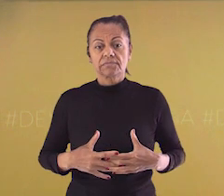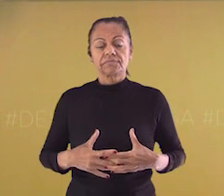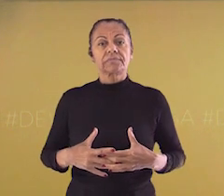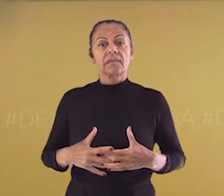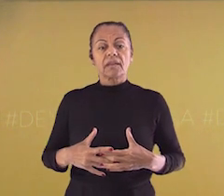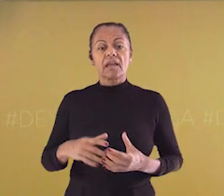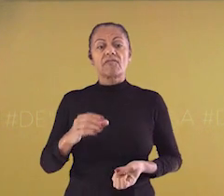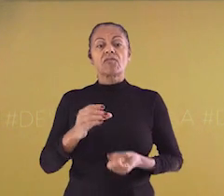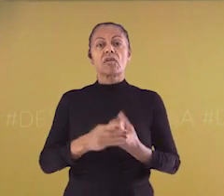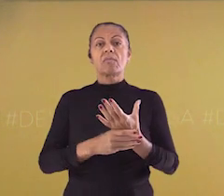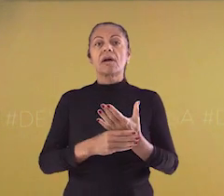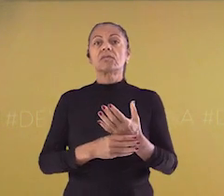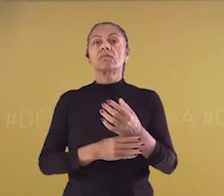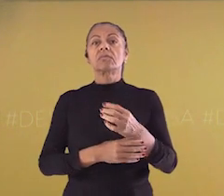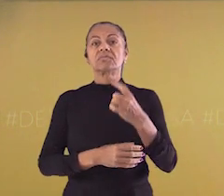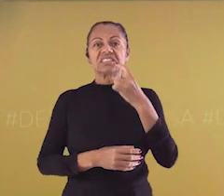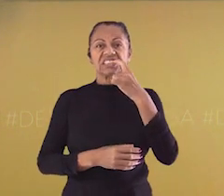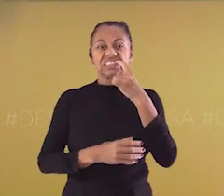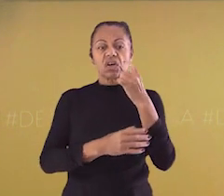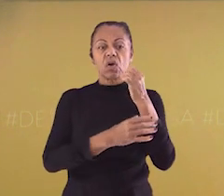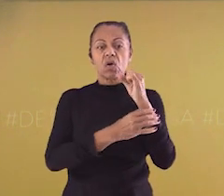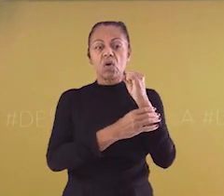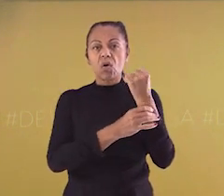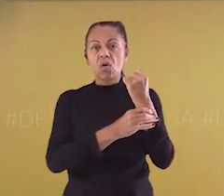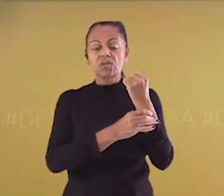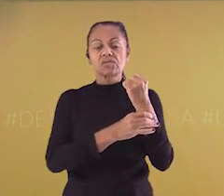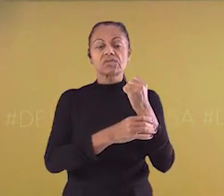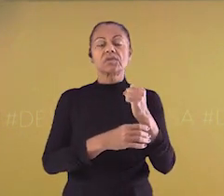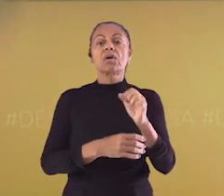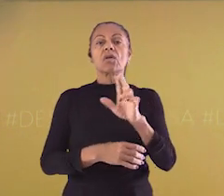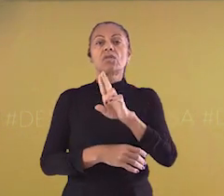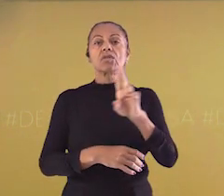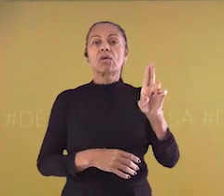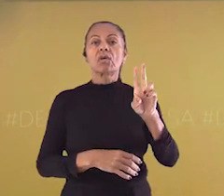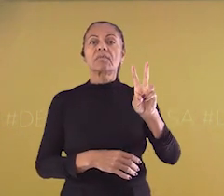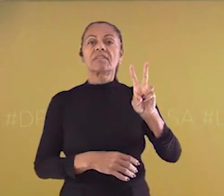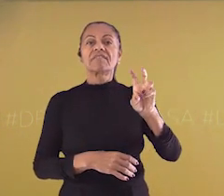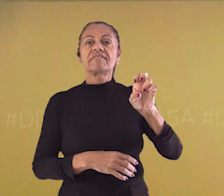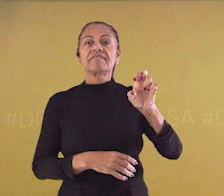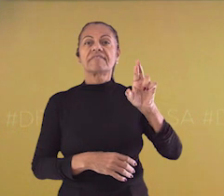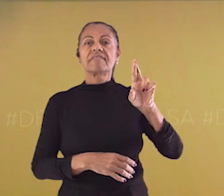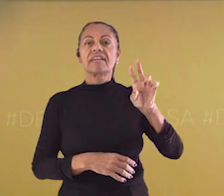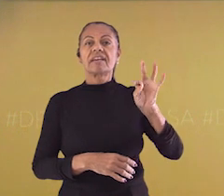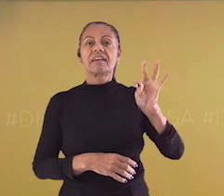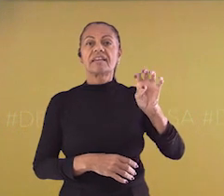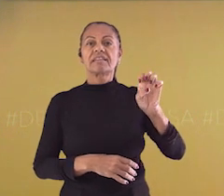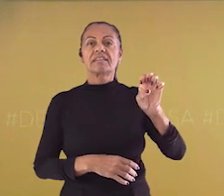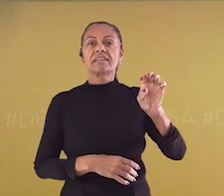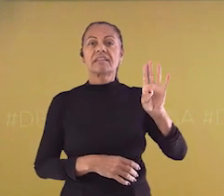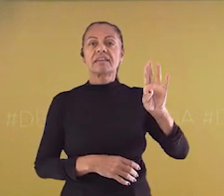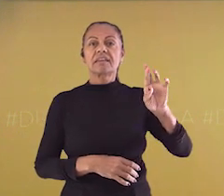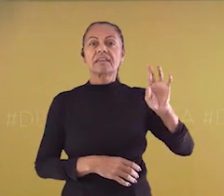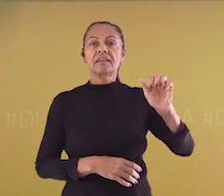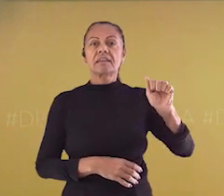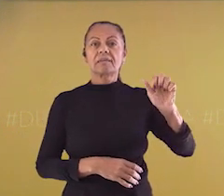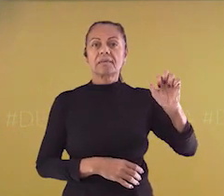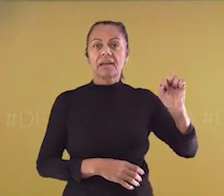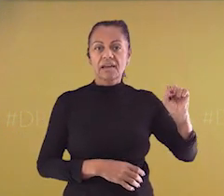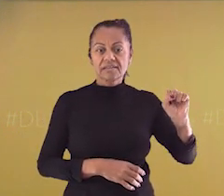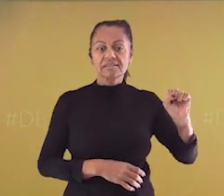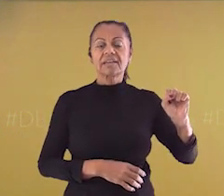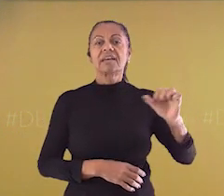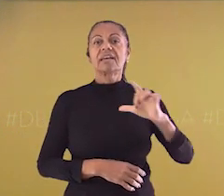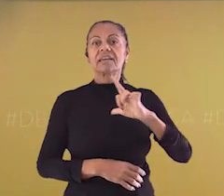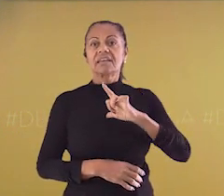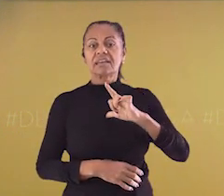vertebral, que é formada por ossos achatados, que chamamos de vértebras, e que se articulam